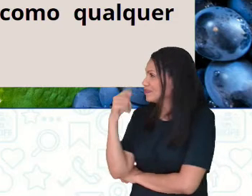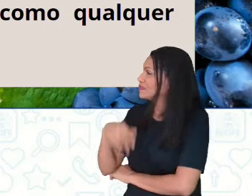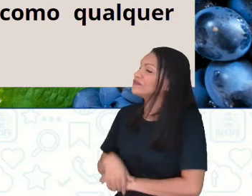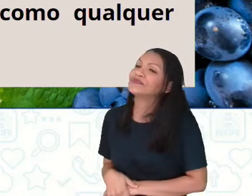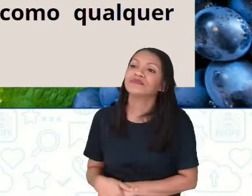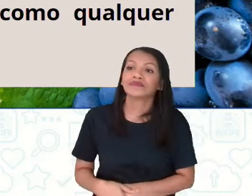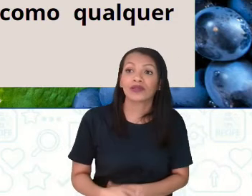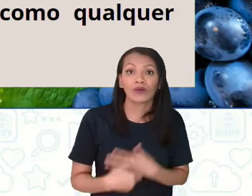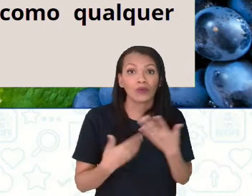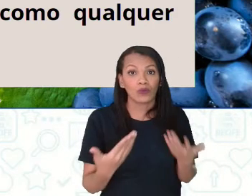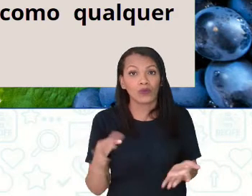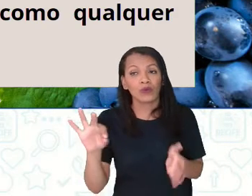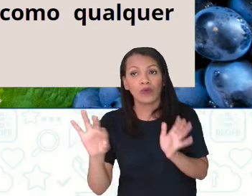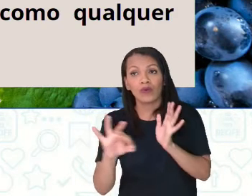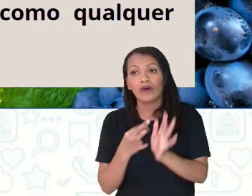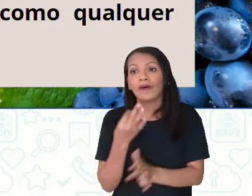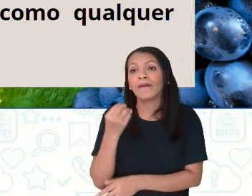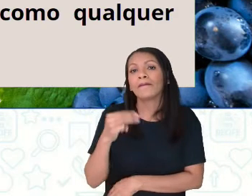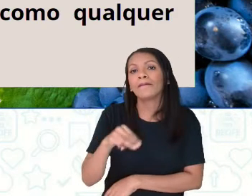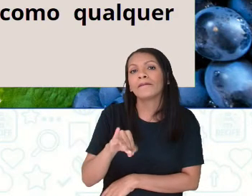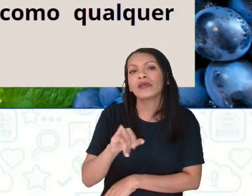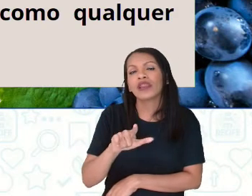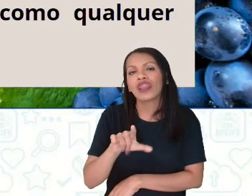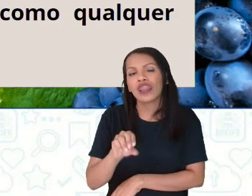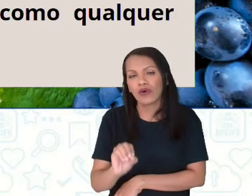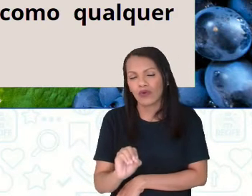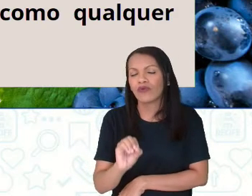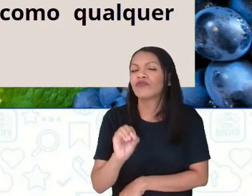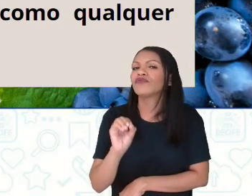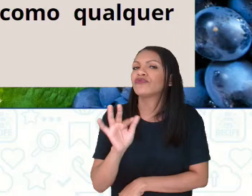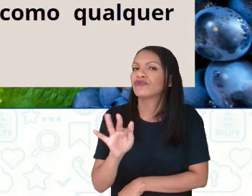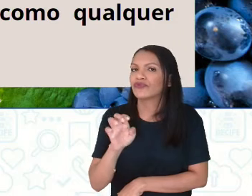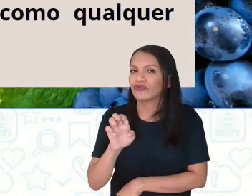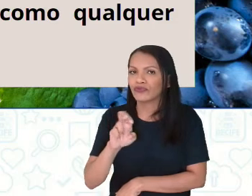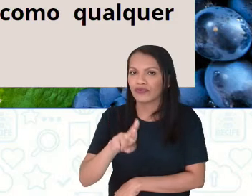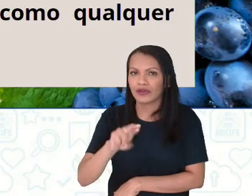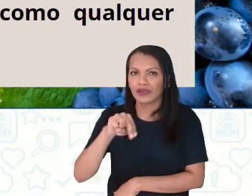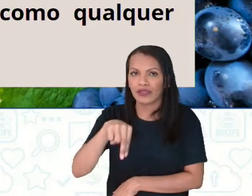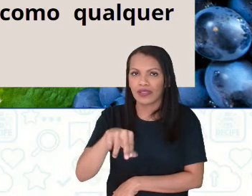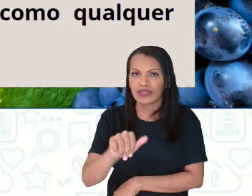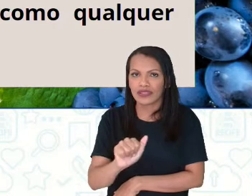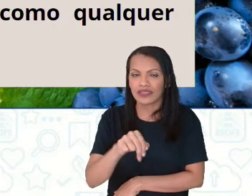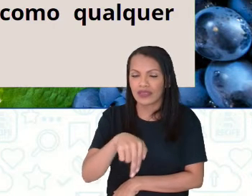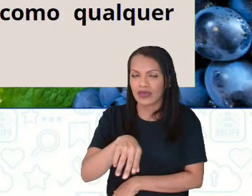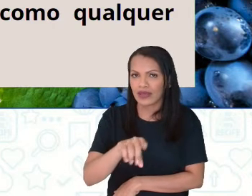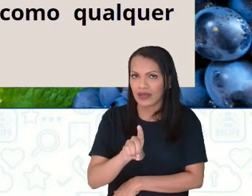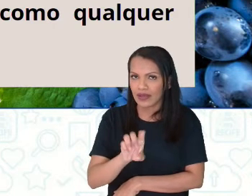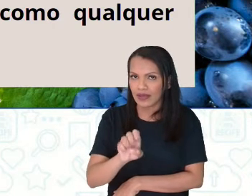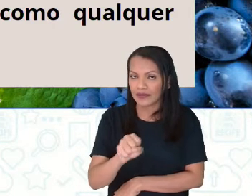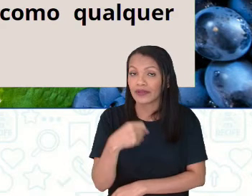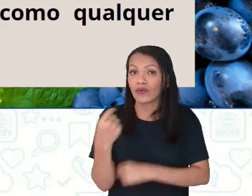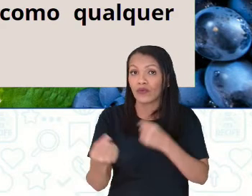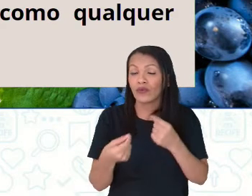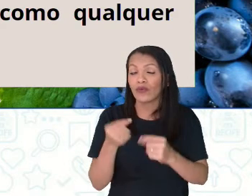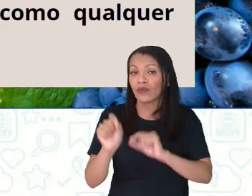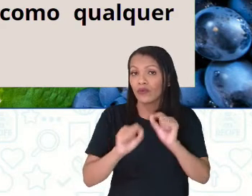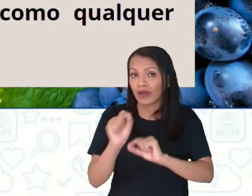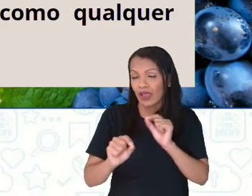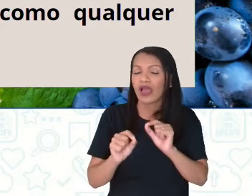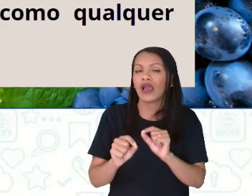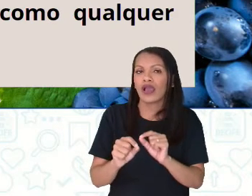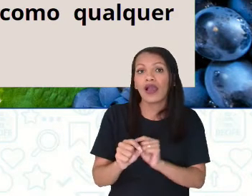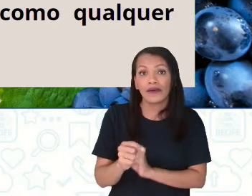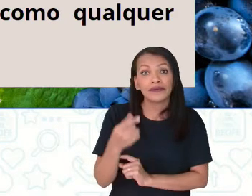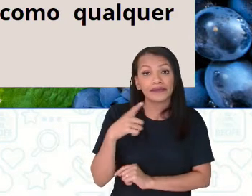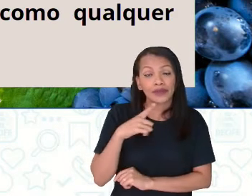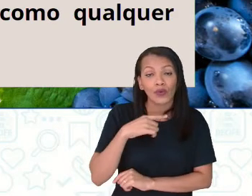ele altera em alguns momentos a narrativa. Aqui a gente tem uma raposa que consegue pegar as uvas.